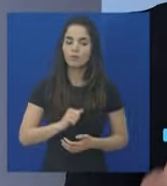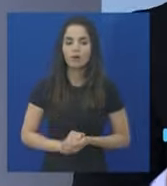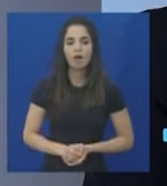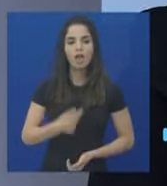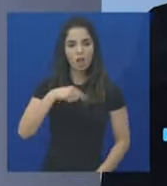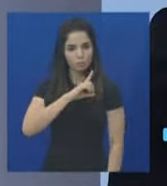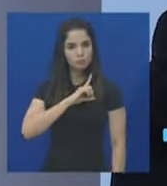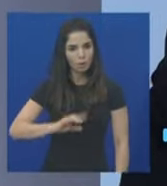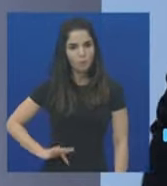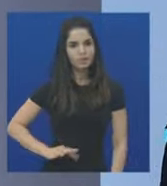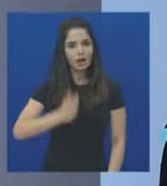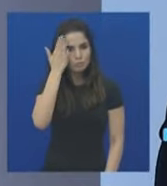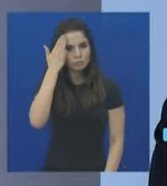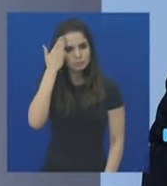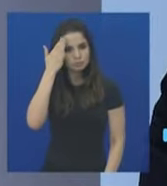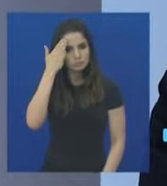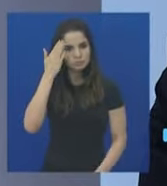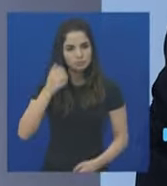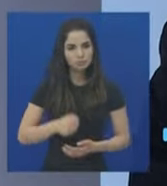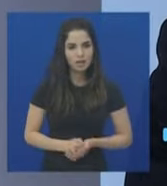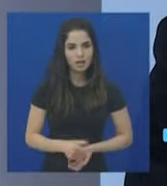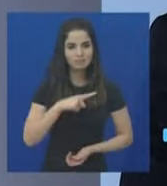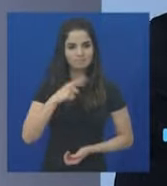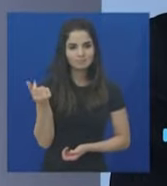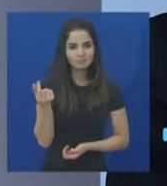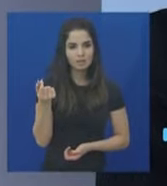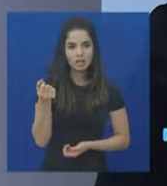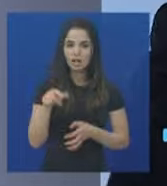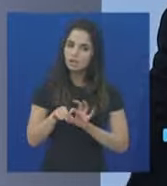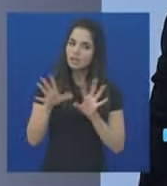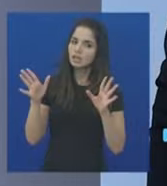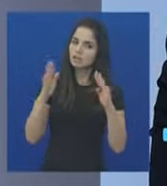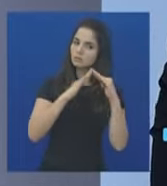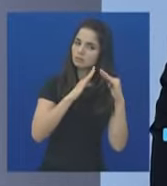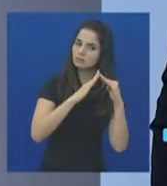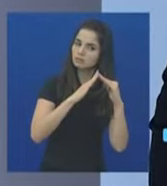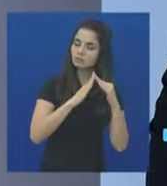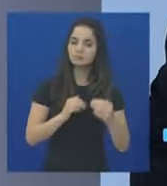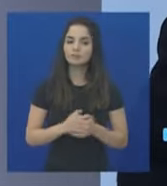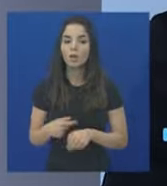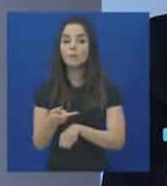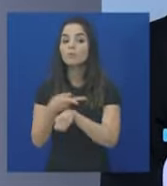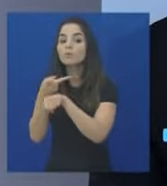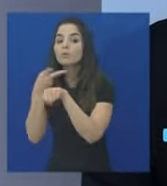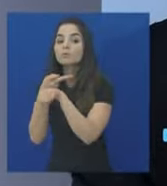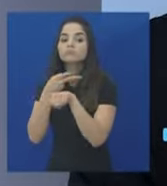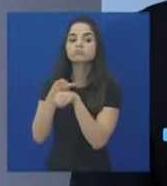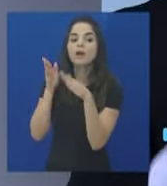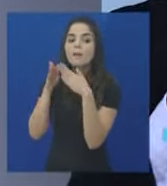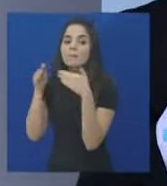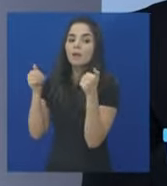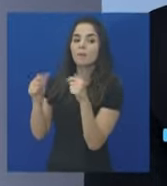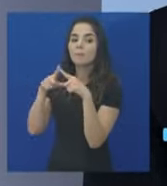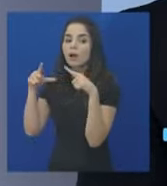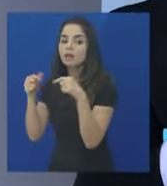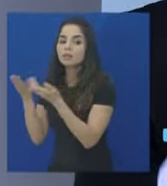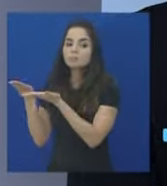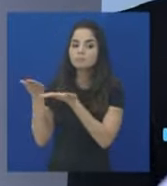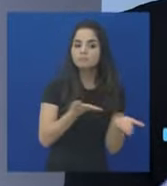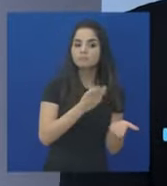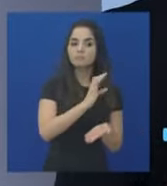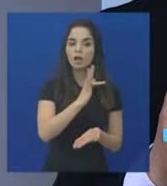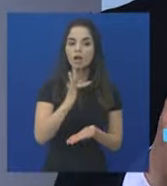deputado, sabe, federal, sabe que existem verbas disponíveis para habitação. Nós vamos procurar em Brasília, vamos trazer para resolver